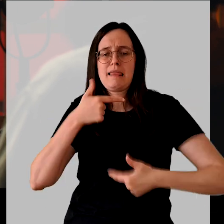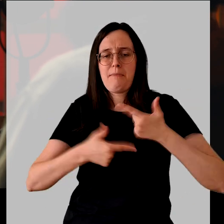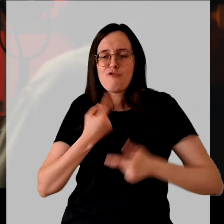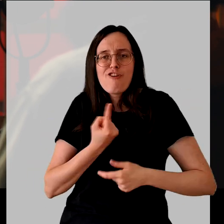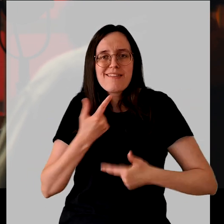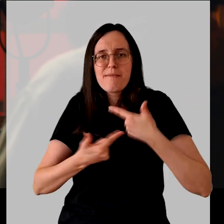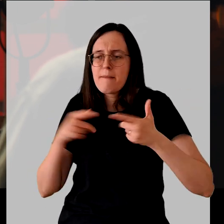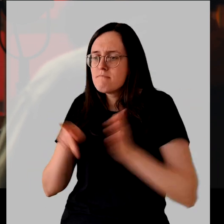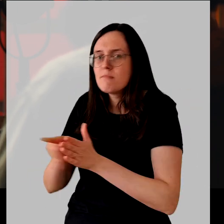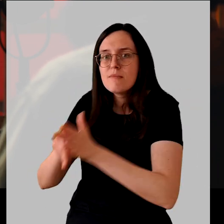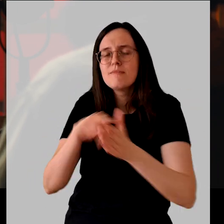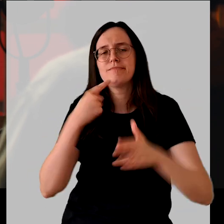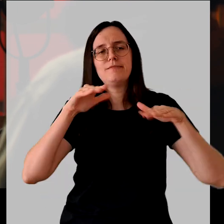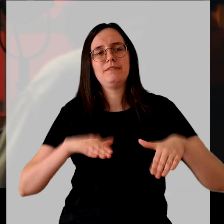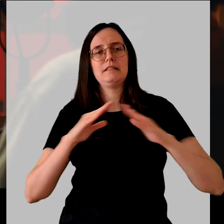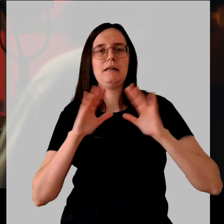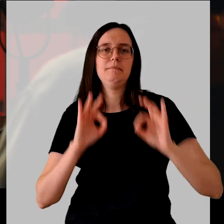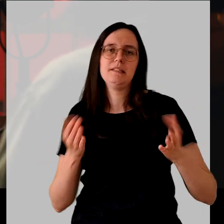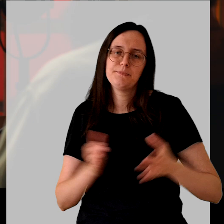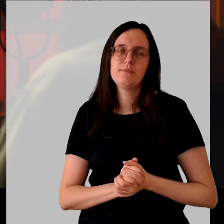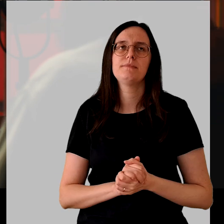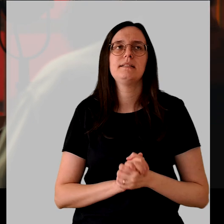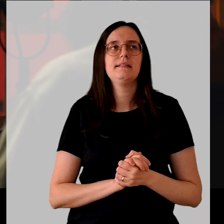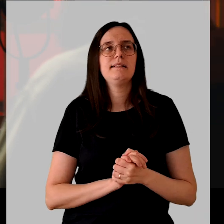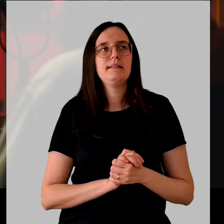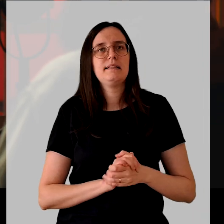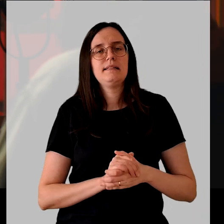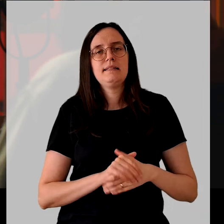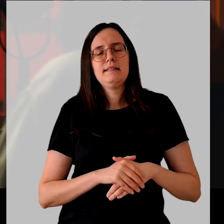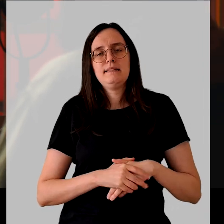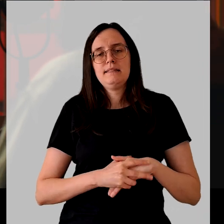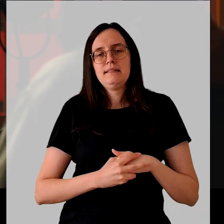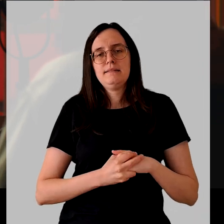é freelance, a gente teve que ficar em casa de verdade, né?